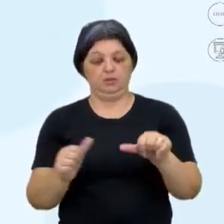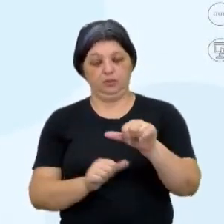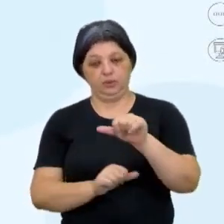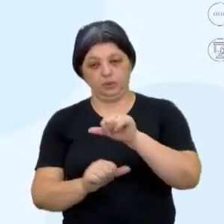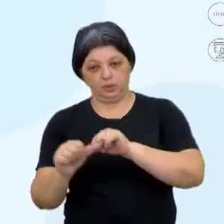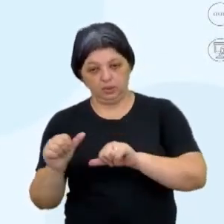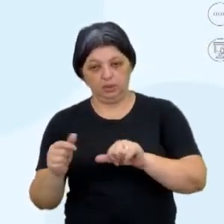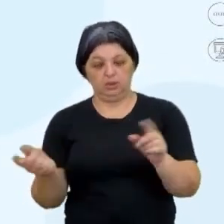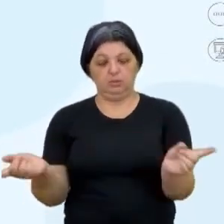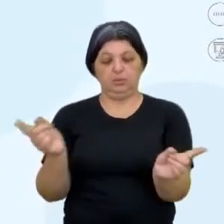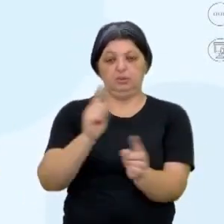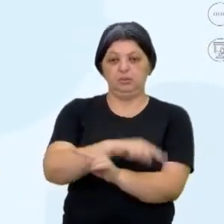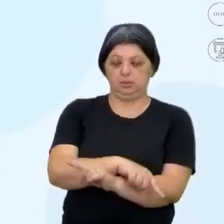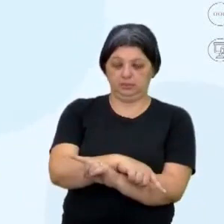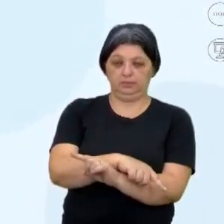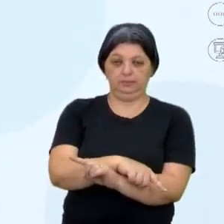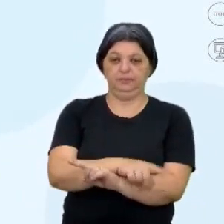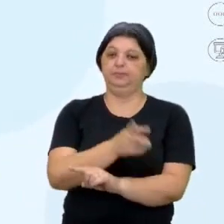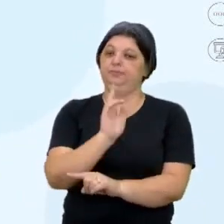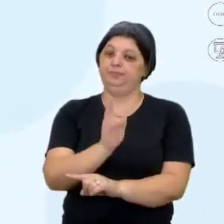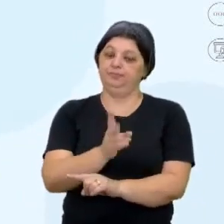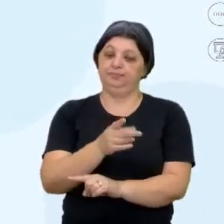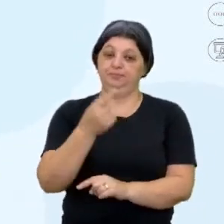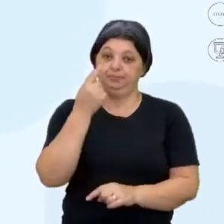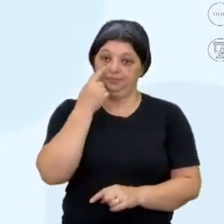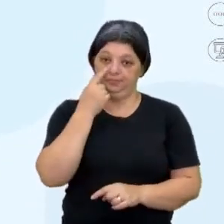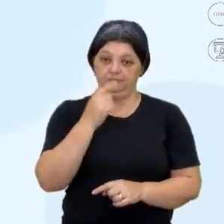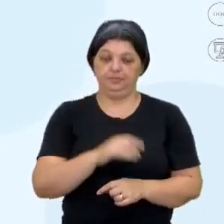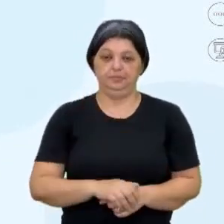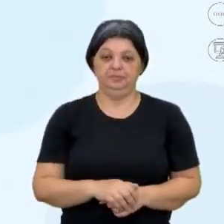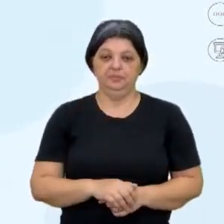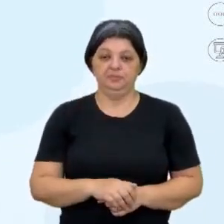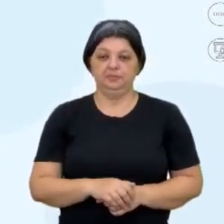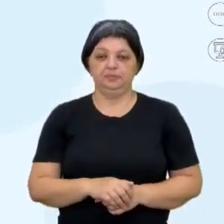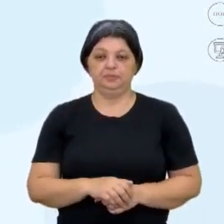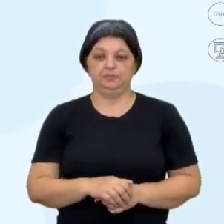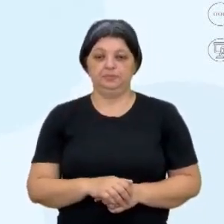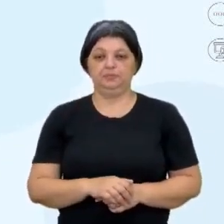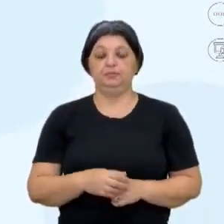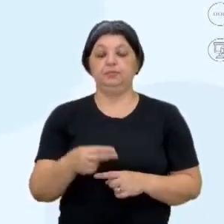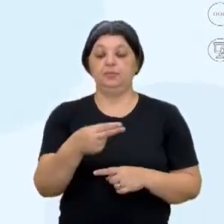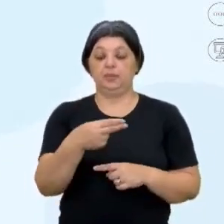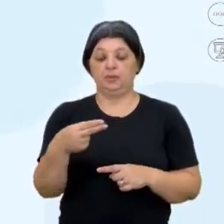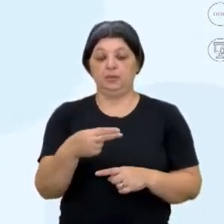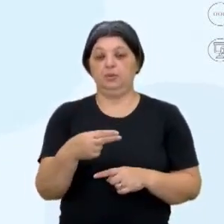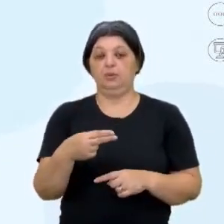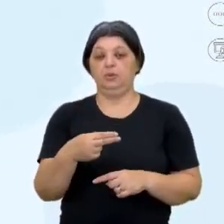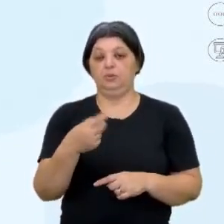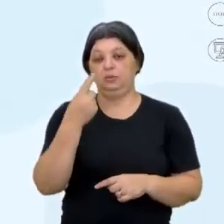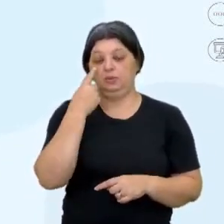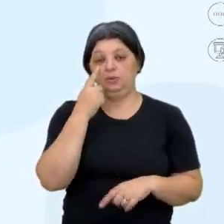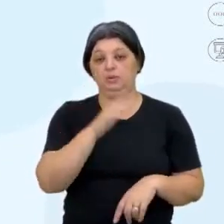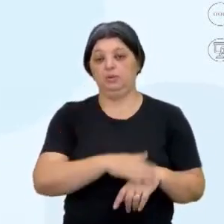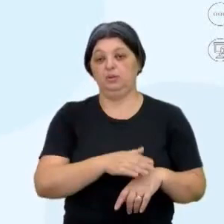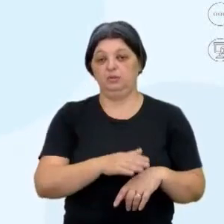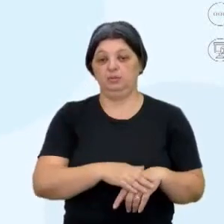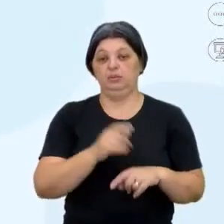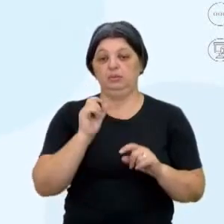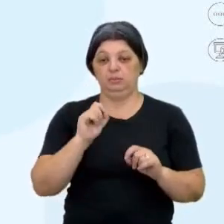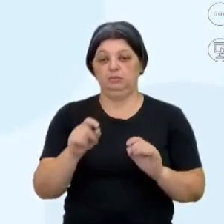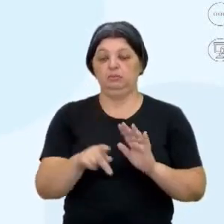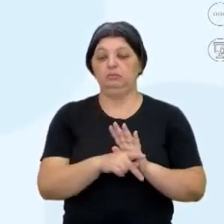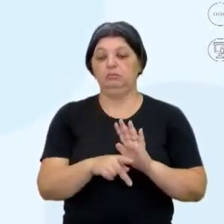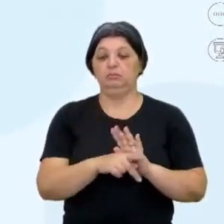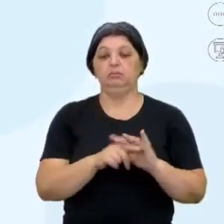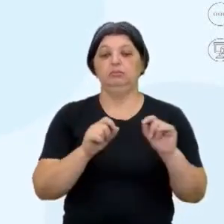certo? Operação inversa, sempre. Olha lá, ó. Desce o sinal de igual. Olha o que eu vou fazer, ó. Uma linha para cada coisa.